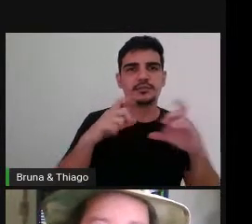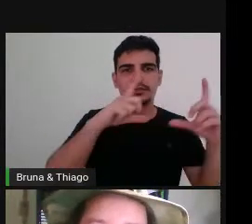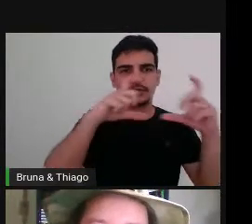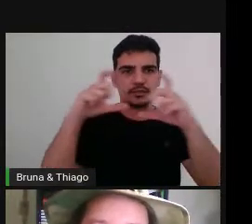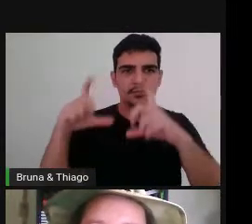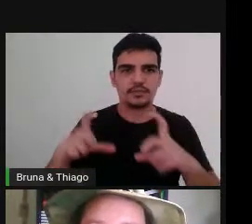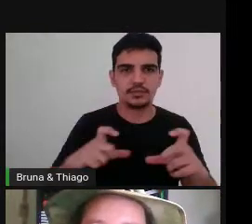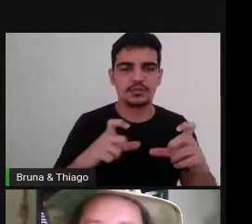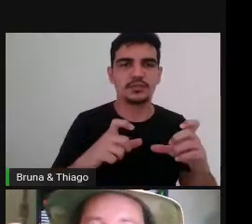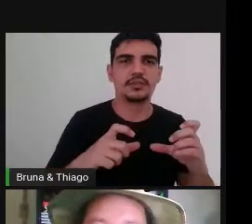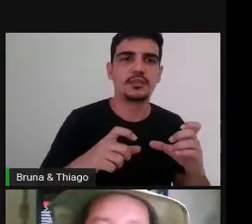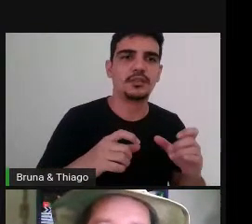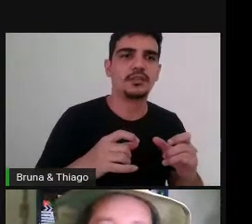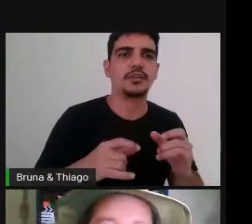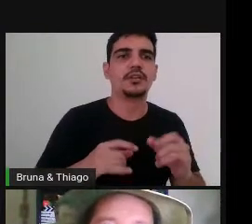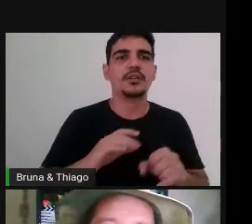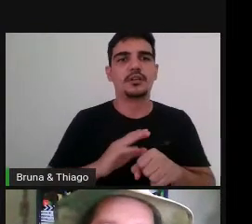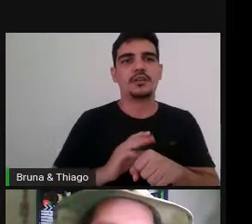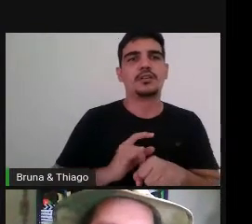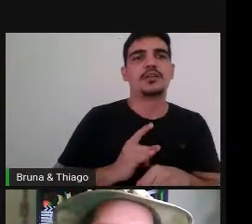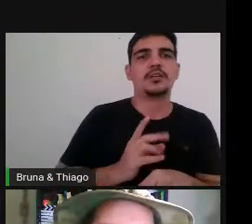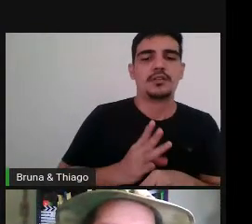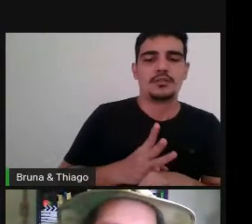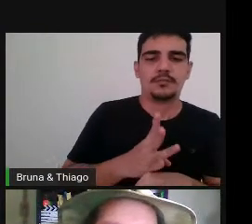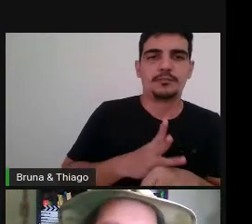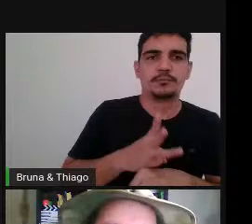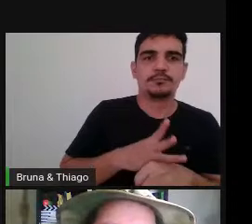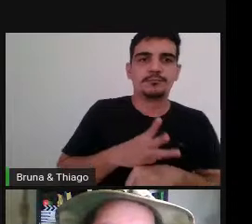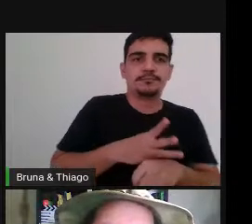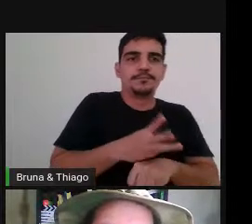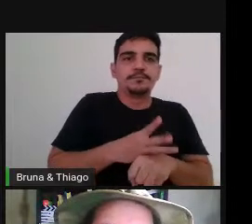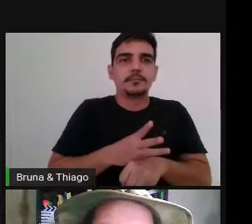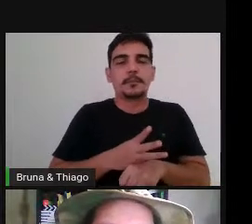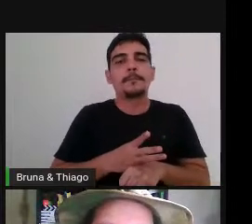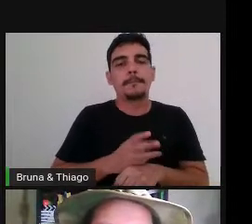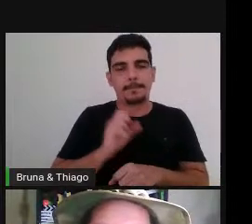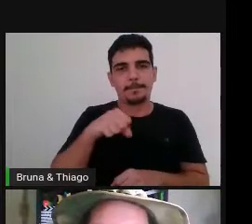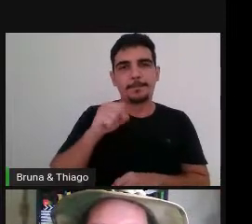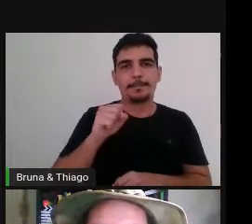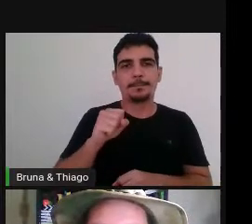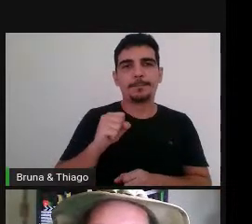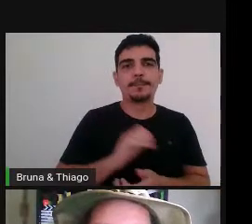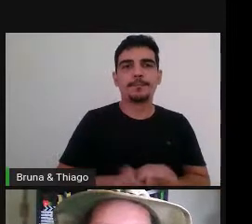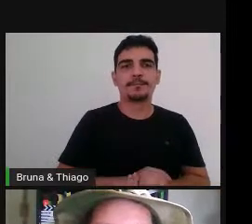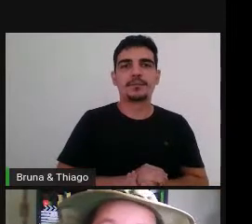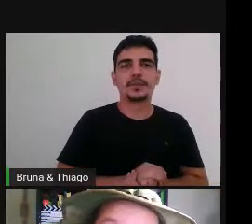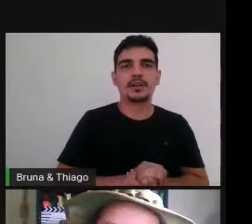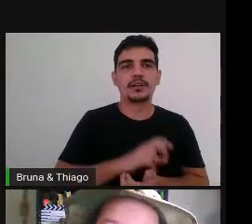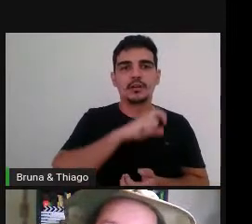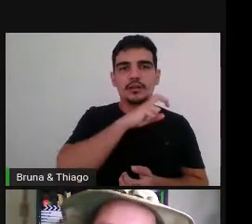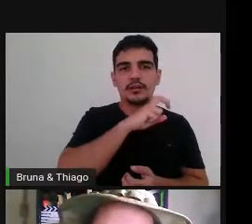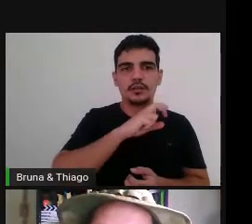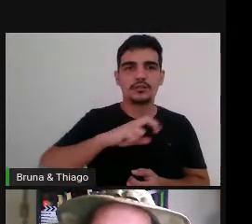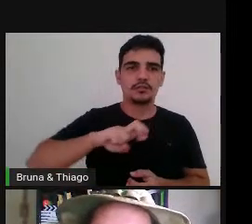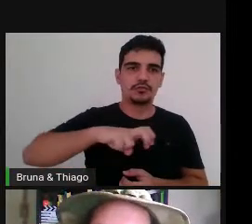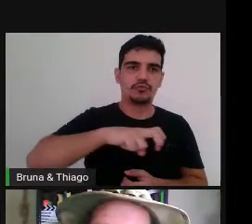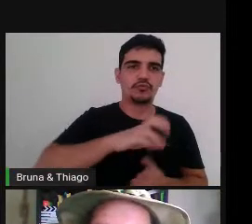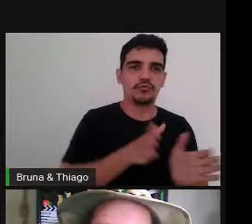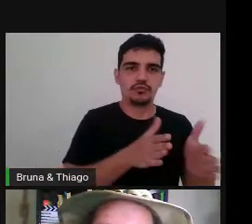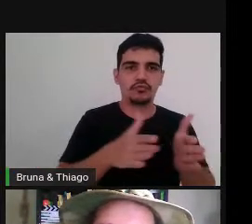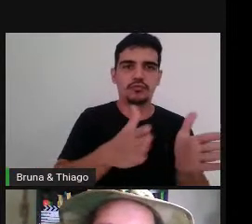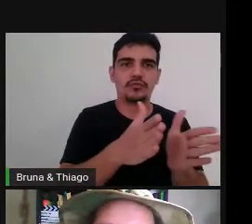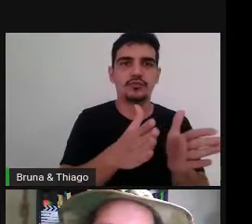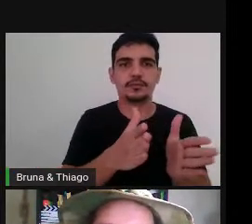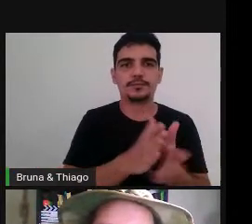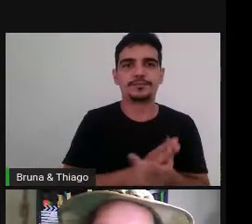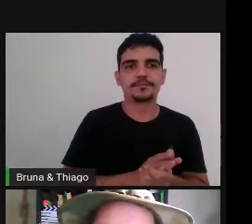fotos no WhatsApp. Essas todas são fotos que eu recebi no WhatsApp. Né? Aqui nós temos uma cobra aquática, cobra cipó, é essa.